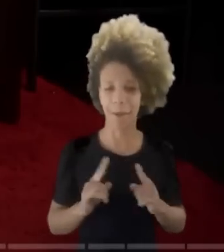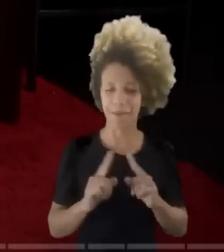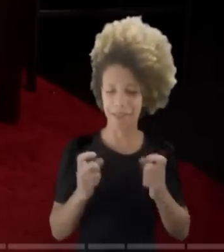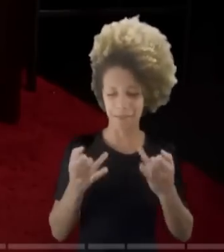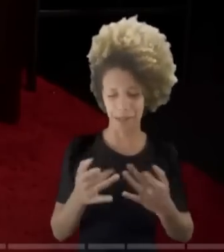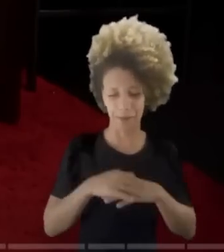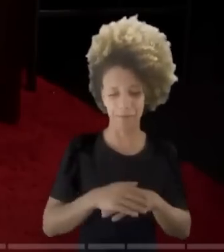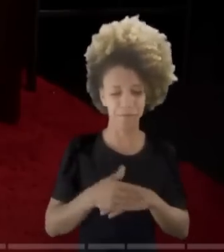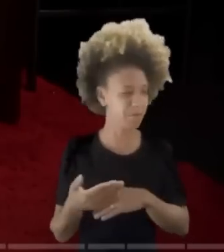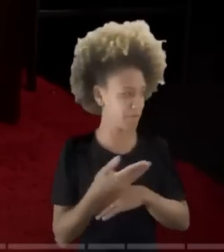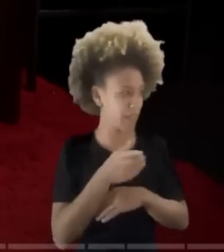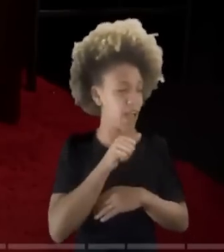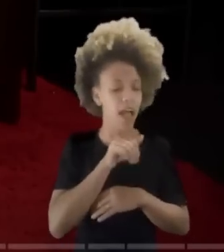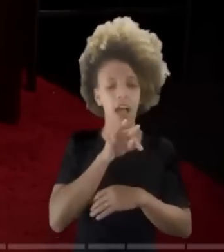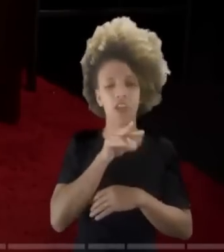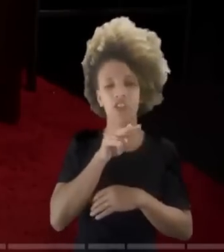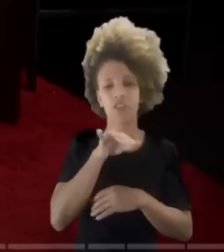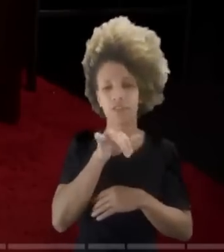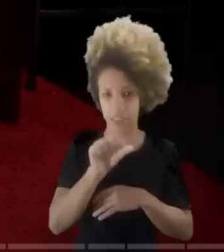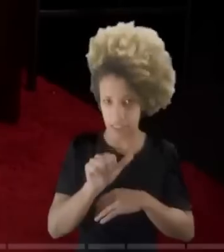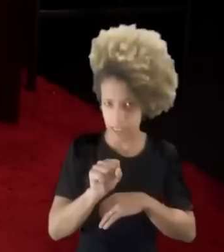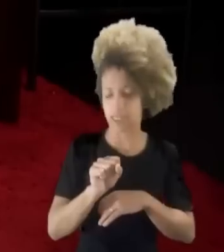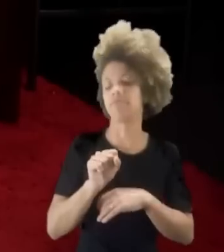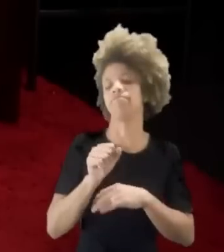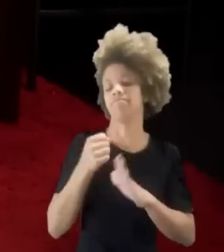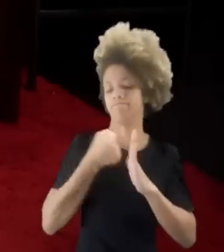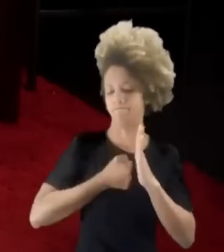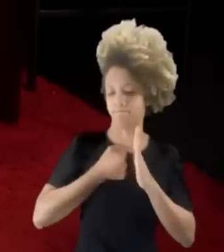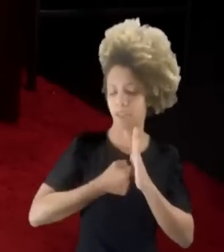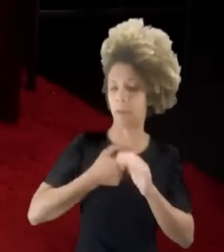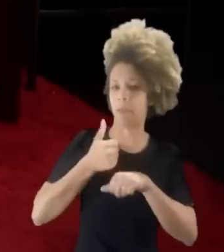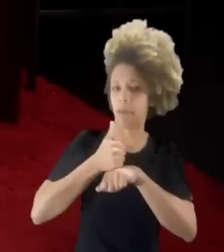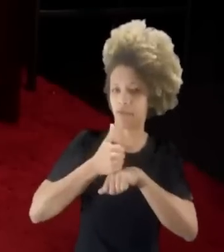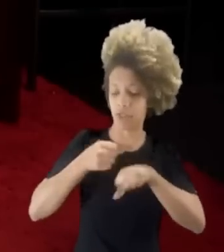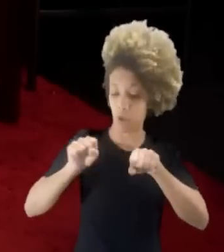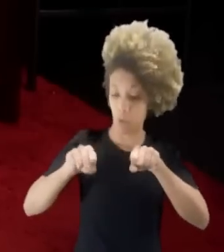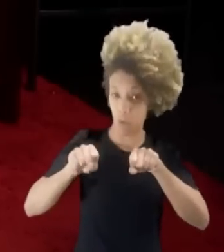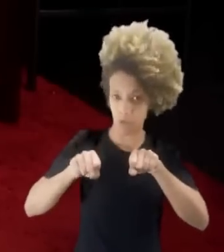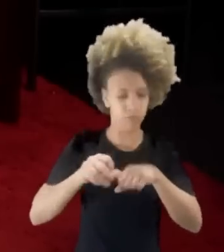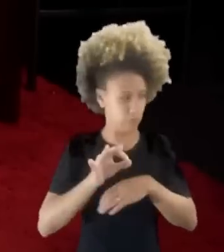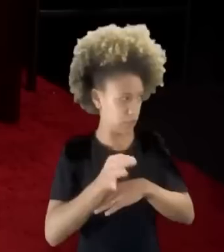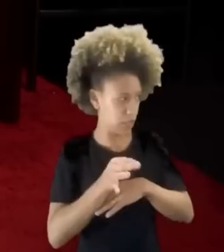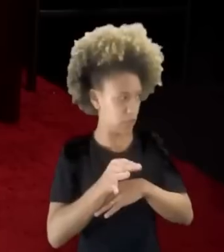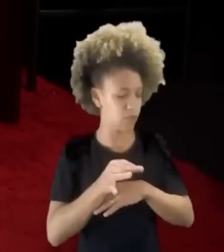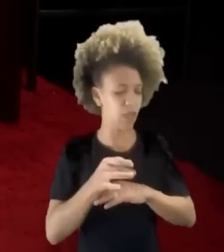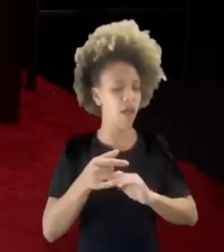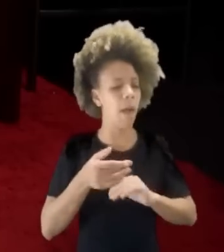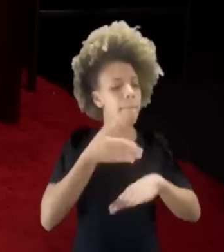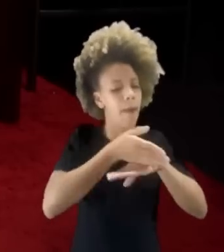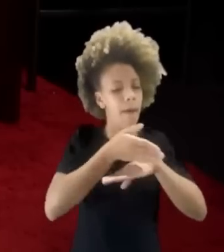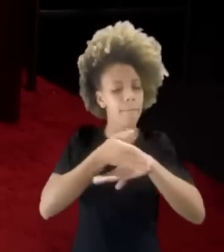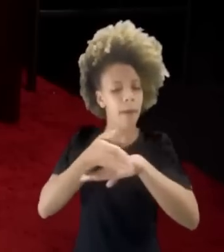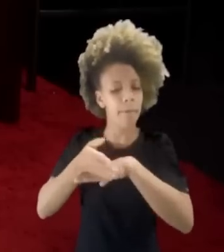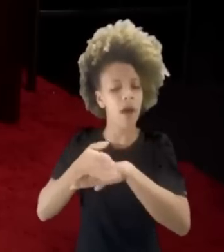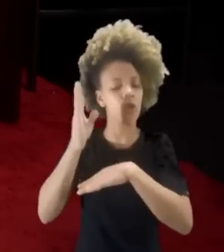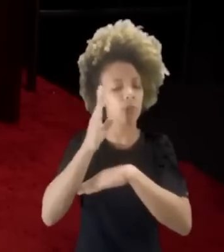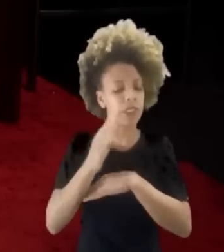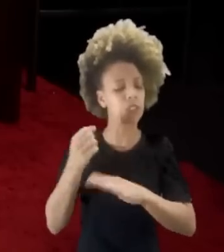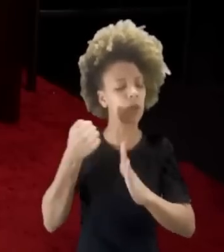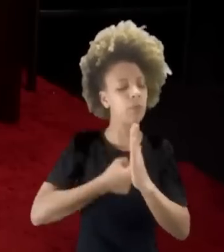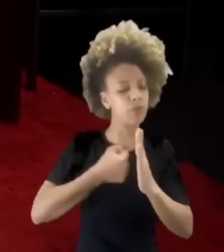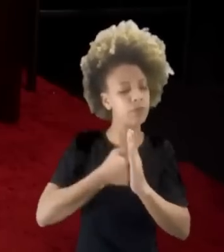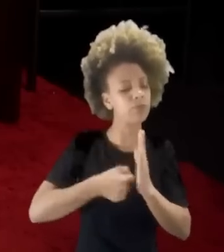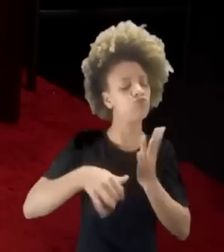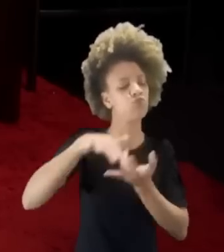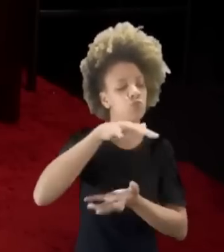fraco Vista moto fretista certo você tem se destacado aí no Brasil no exterior como militante